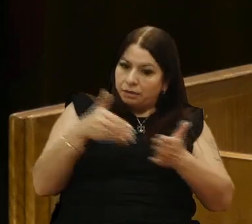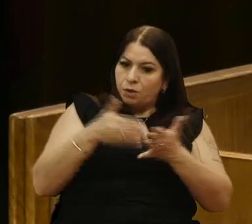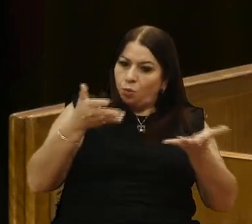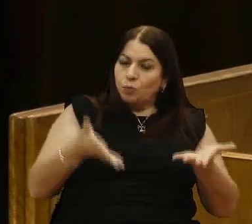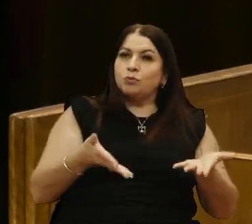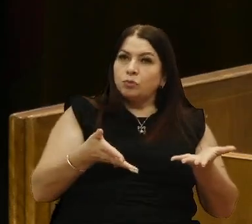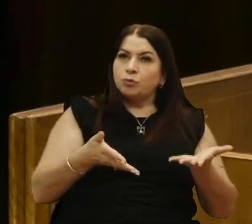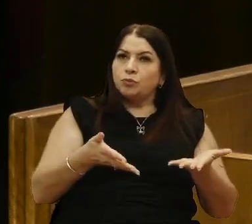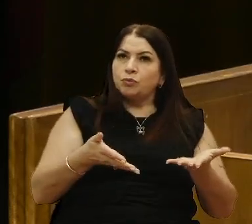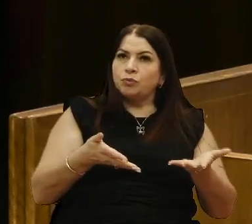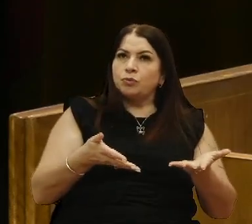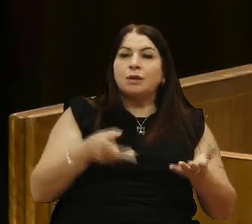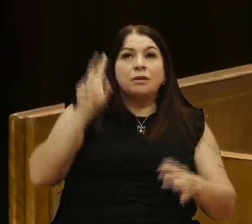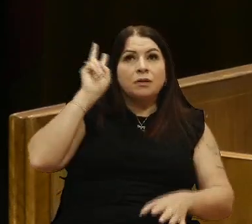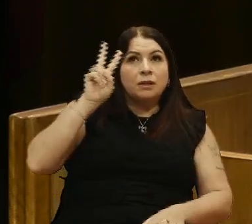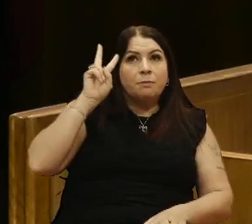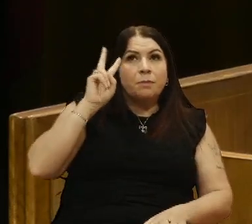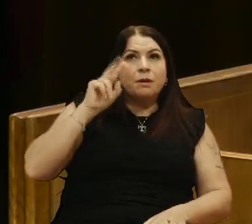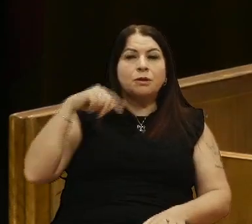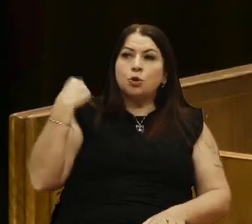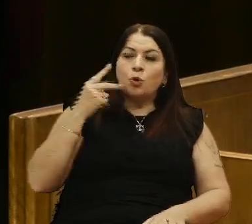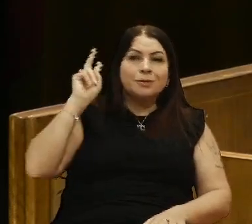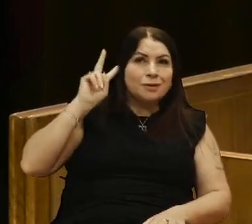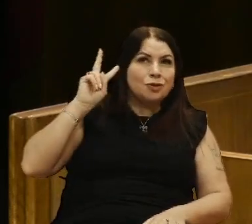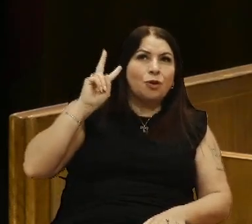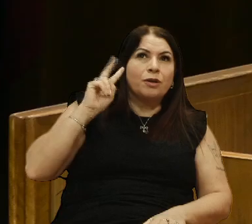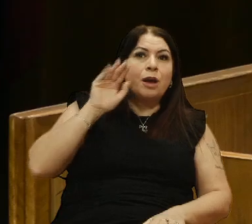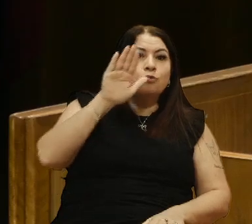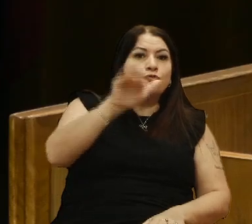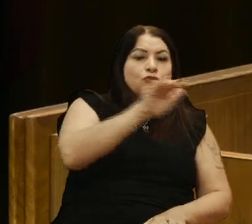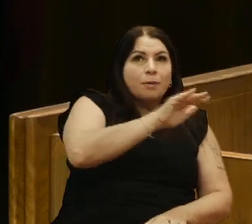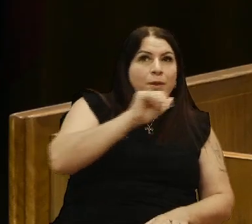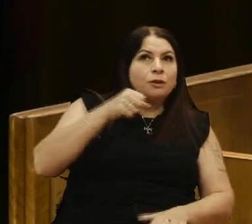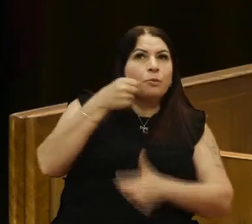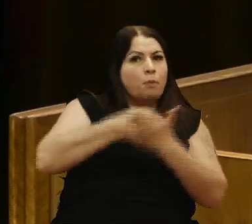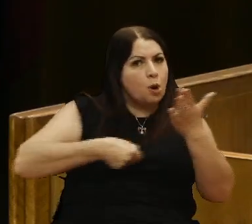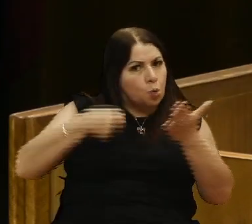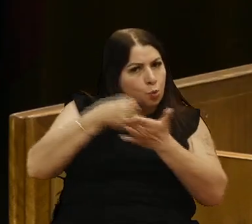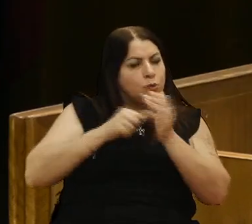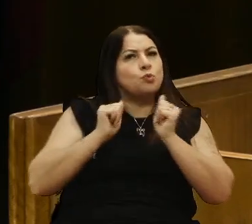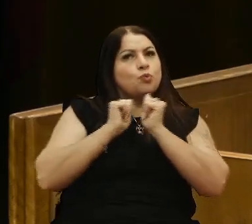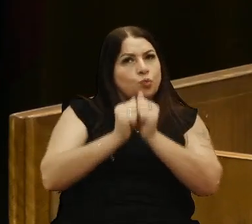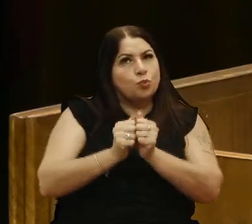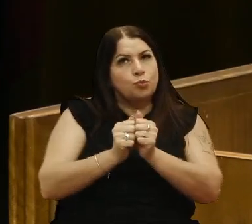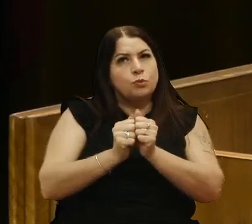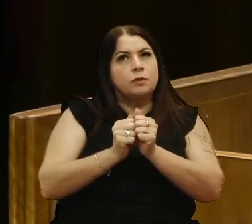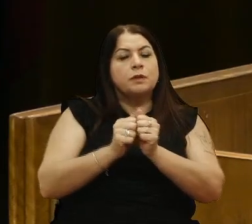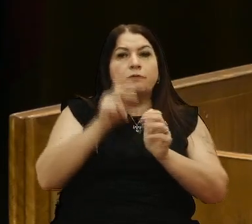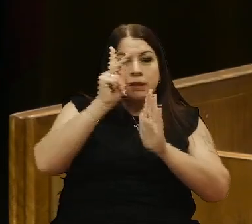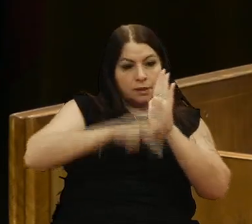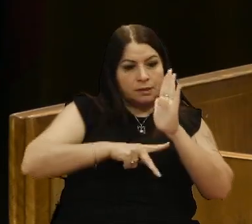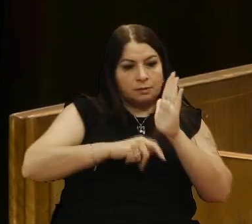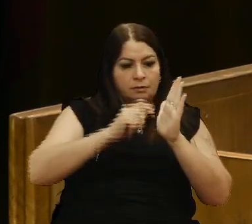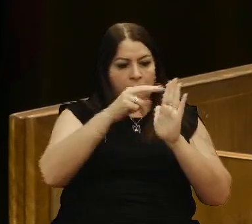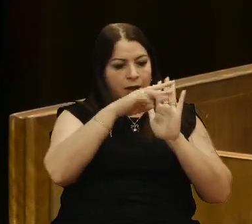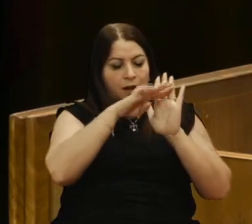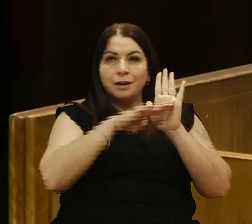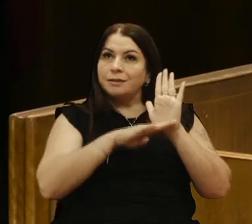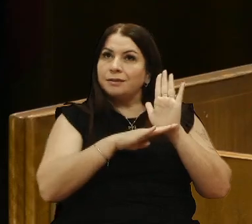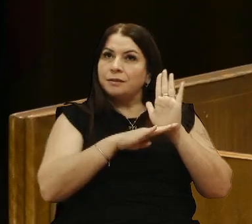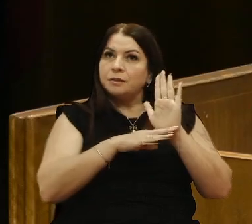hoje. Então, lembrar da nossa história é um chamado para a luta. Fazer esse protocolaço é